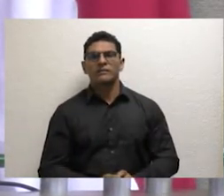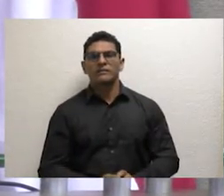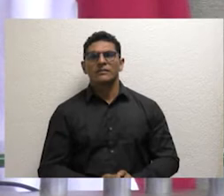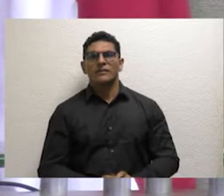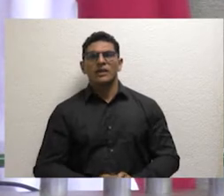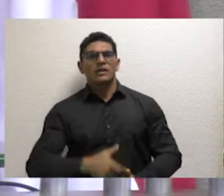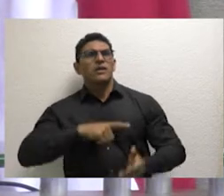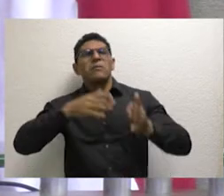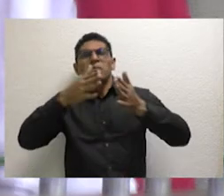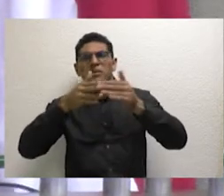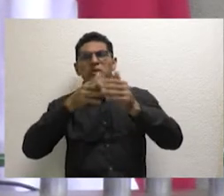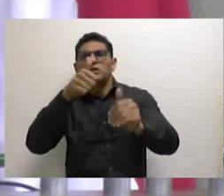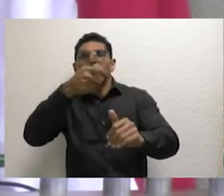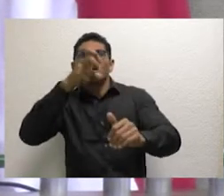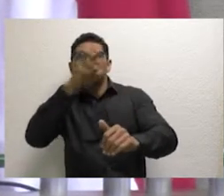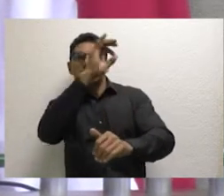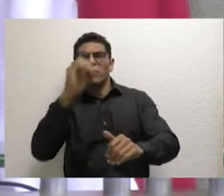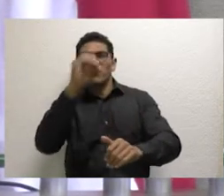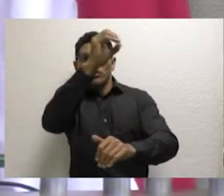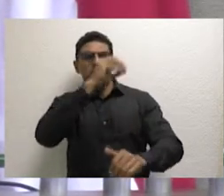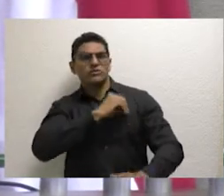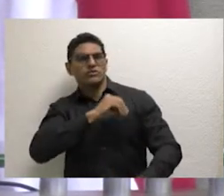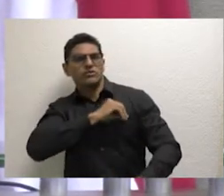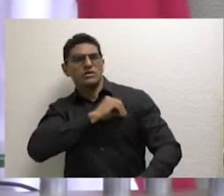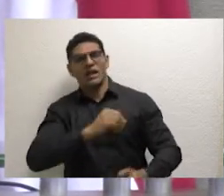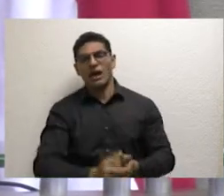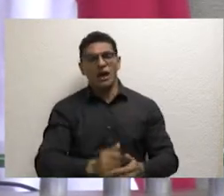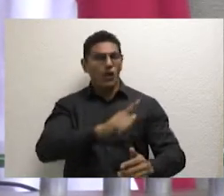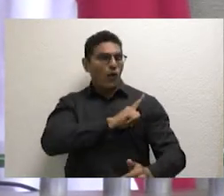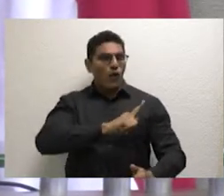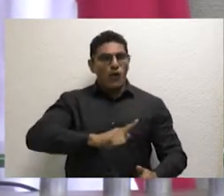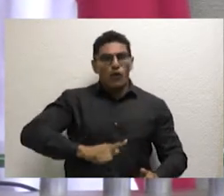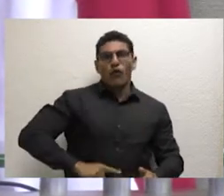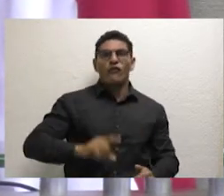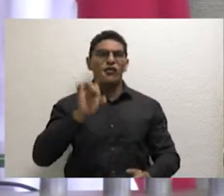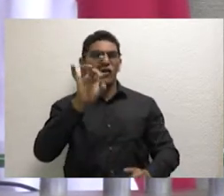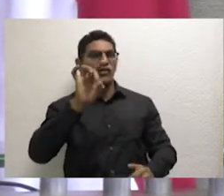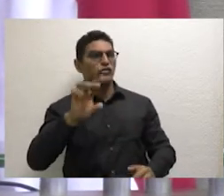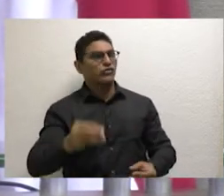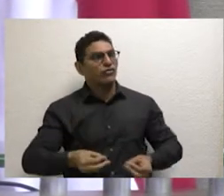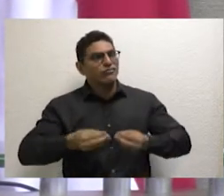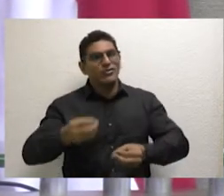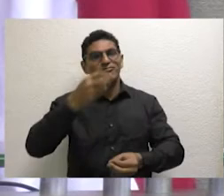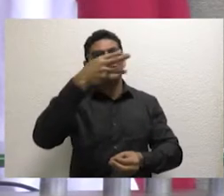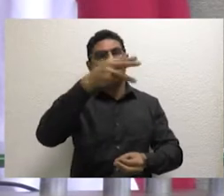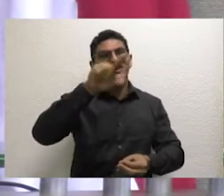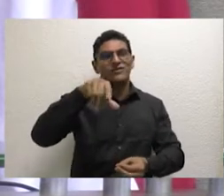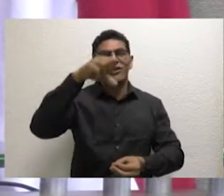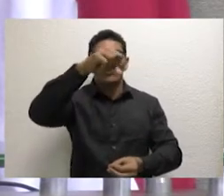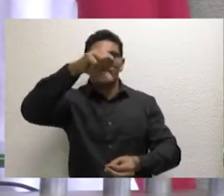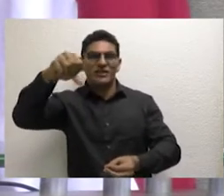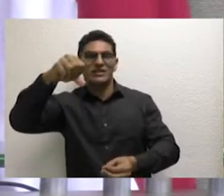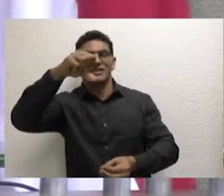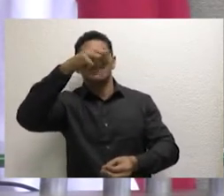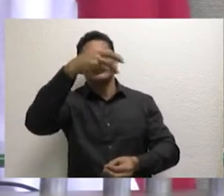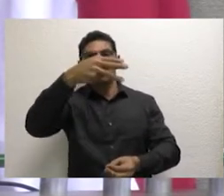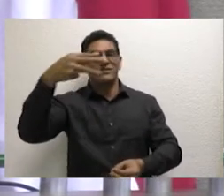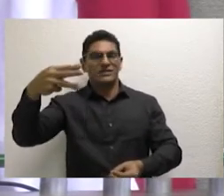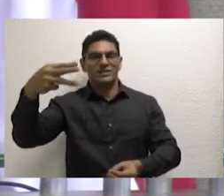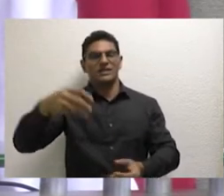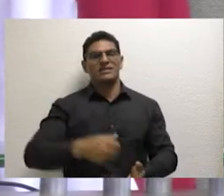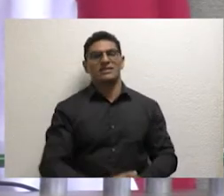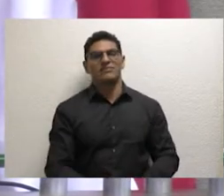reivindicando 15% de reajuste salarial e o governo do estado ofereceu apenas 3,93 infelizmente